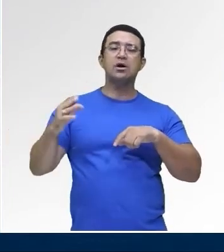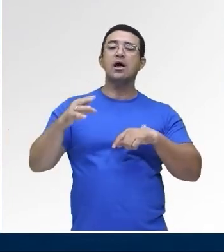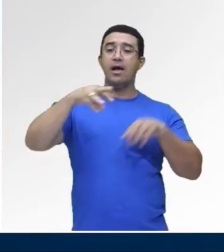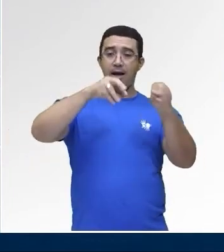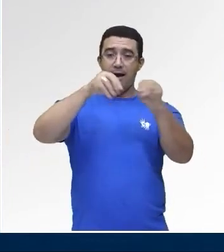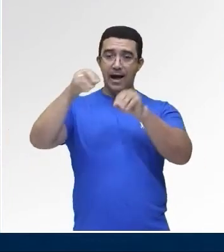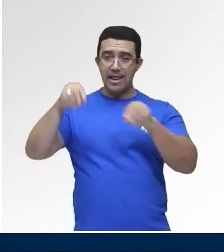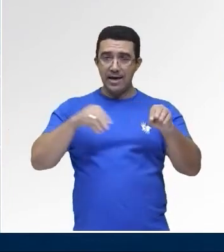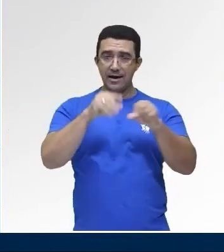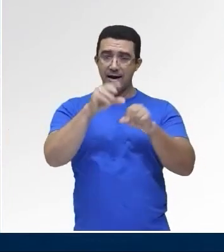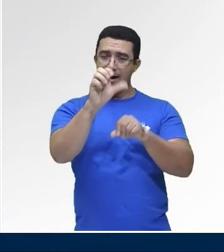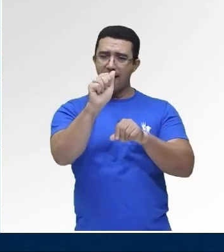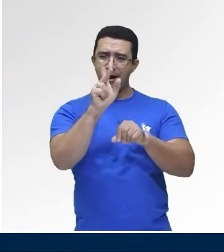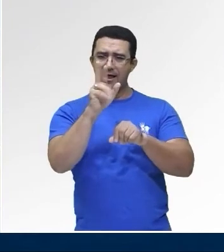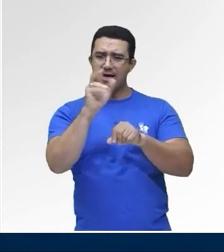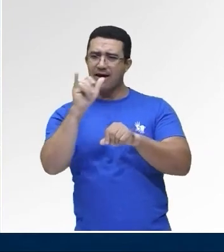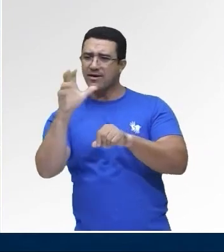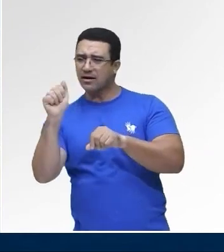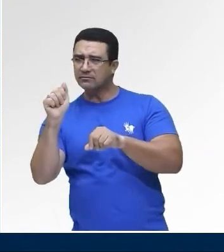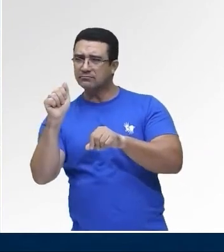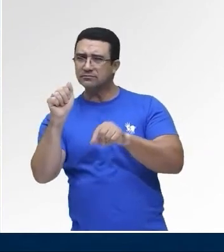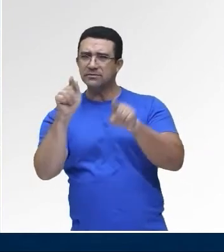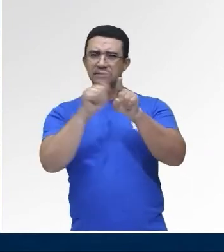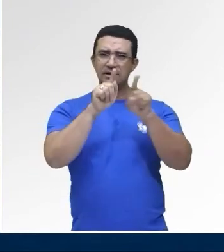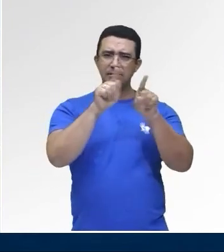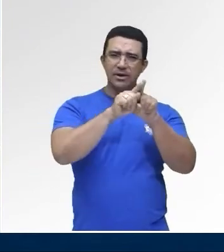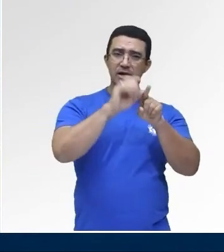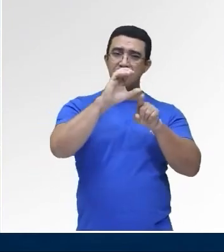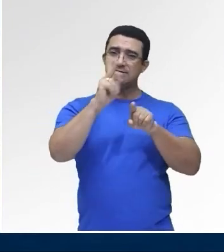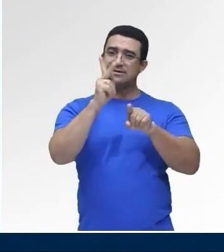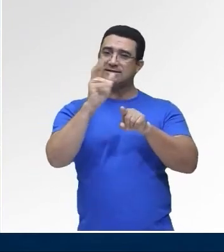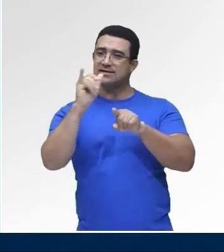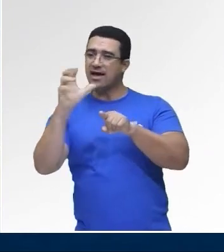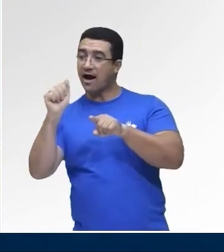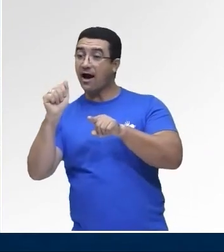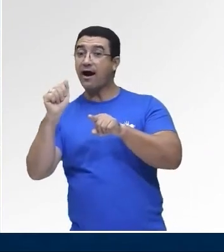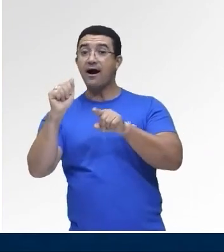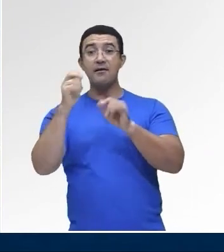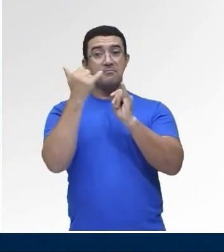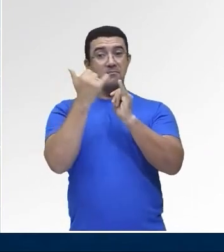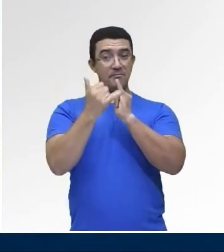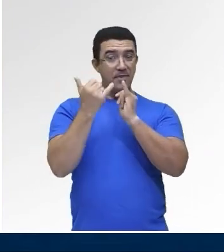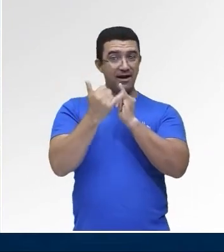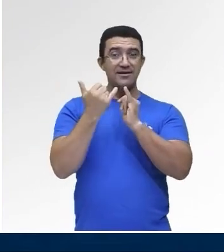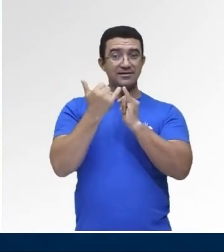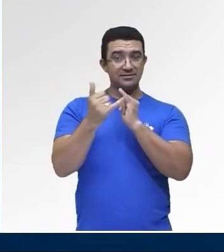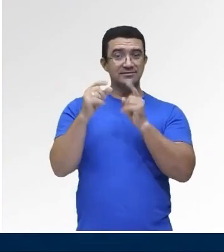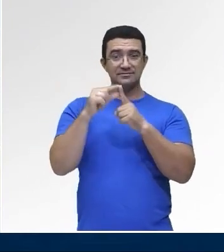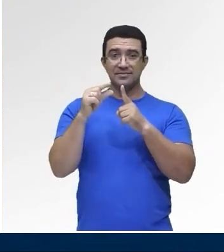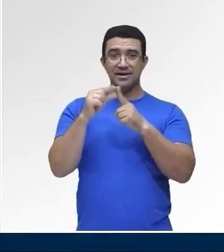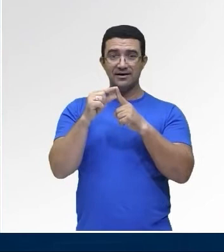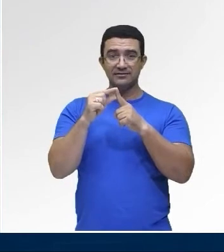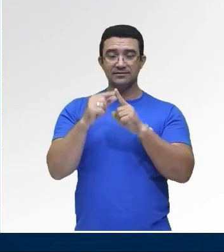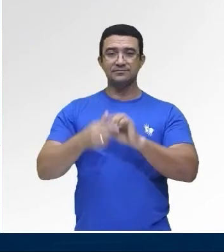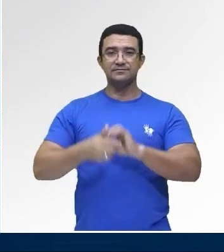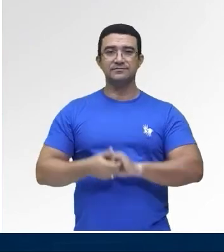som, ok? Então, eu tenho uma rima perfeita.